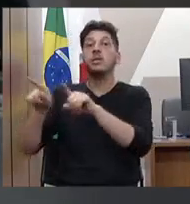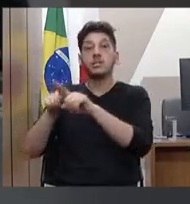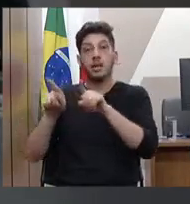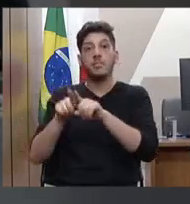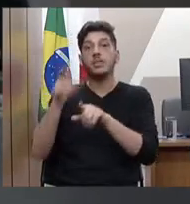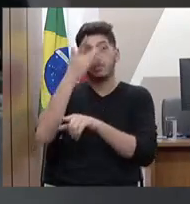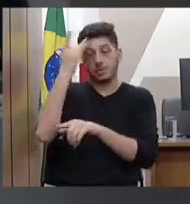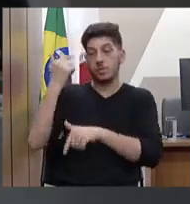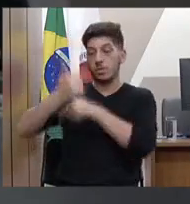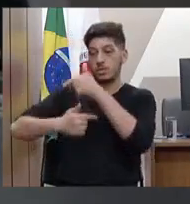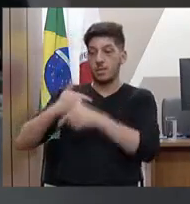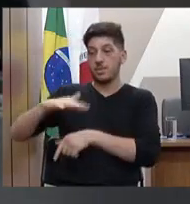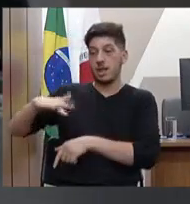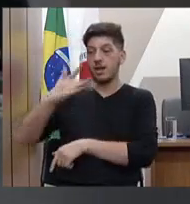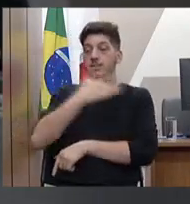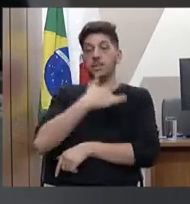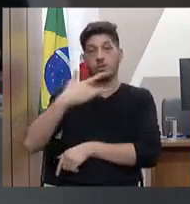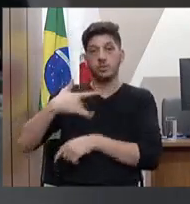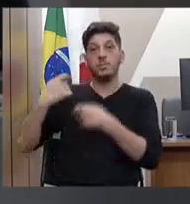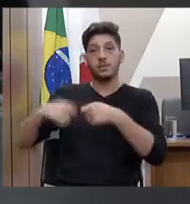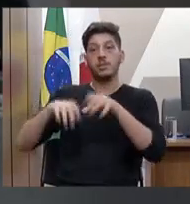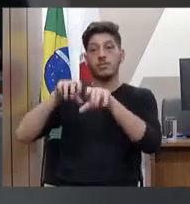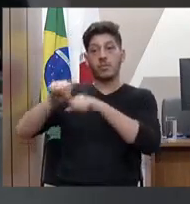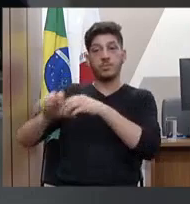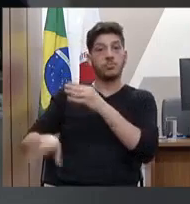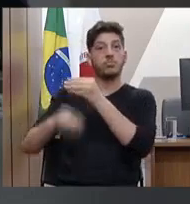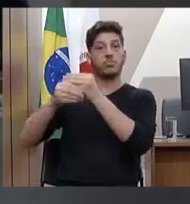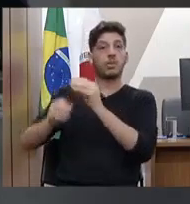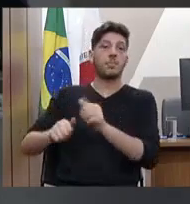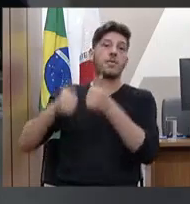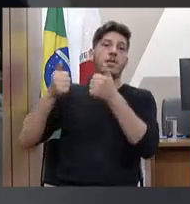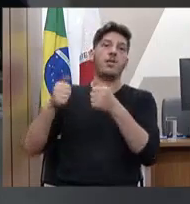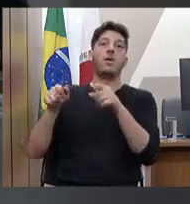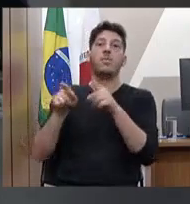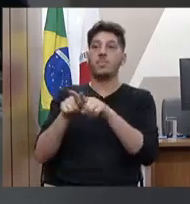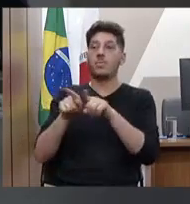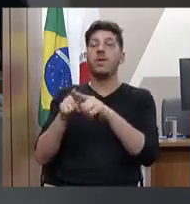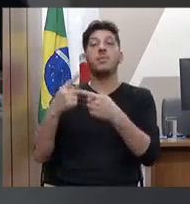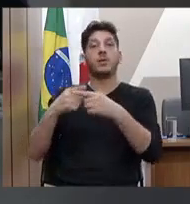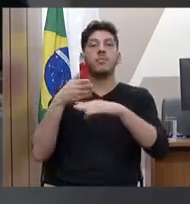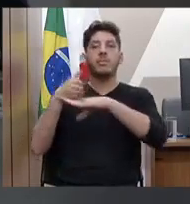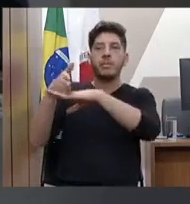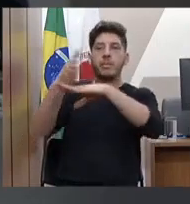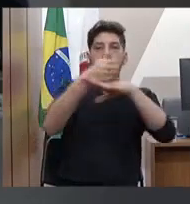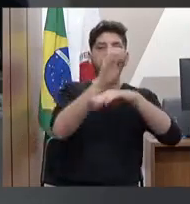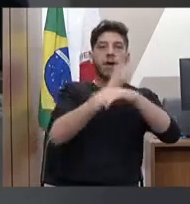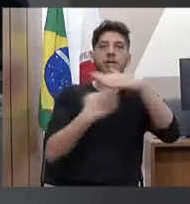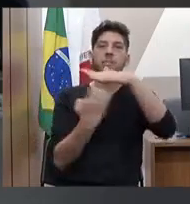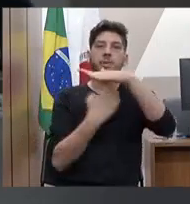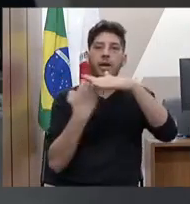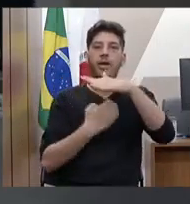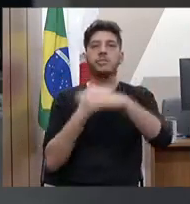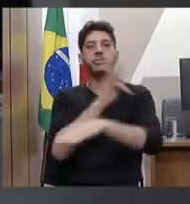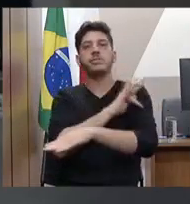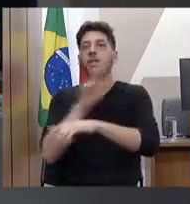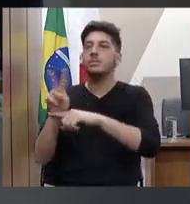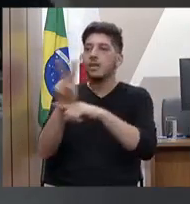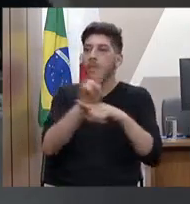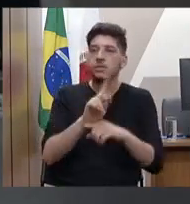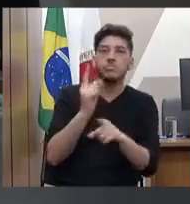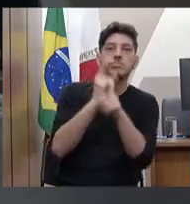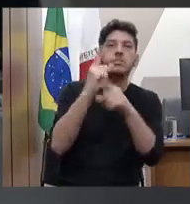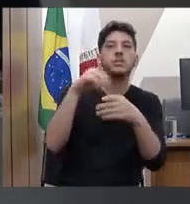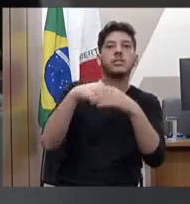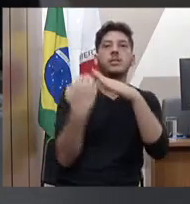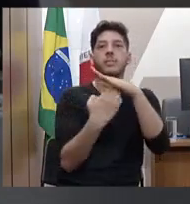eles consigam fazer essa busca ativa e de prevenção nas empresas Porque a partir dessas fiscalizações dessa das